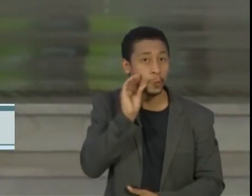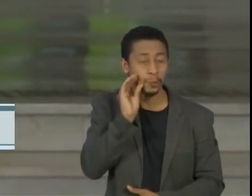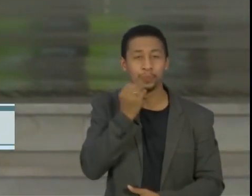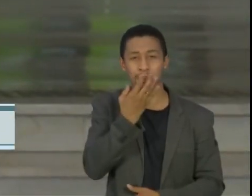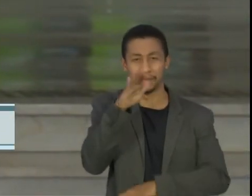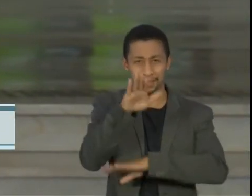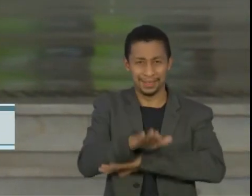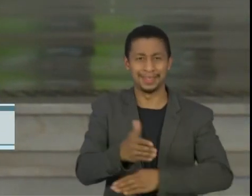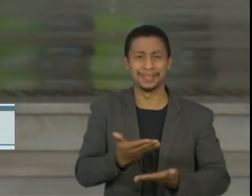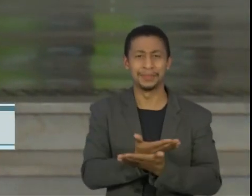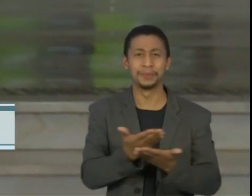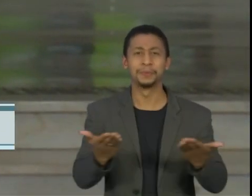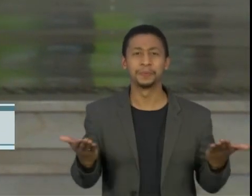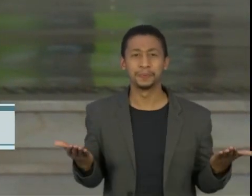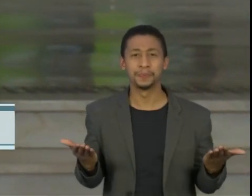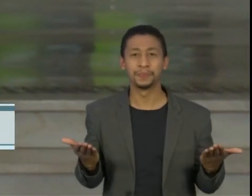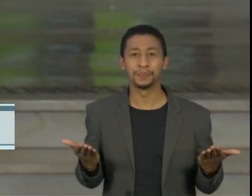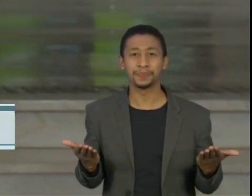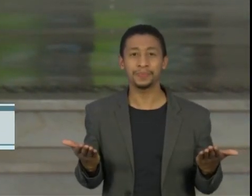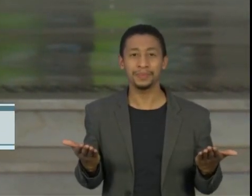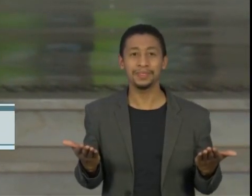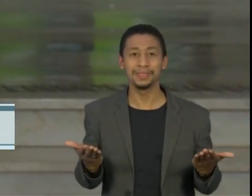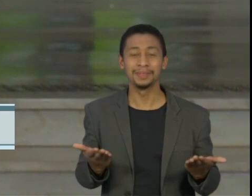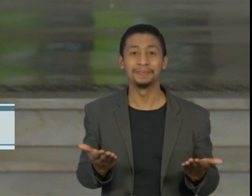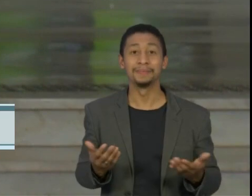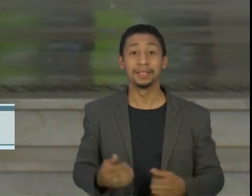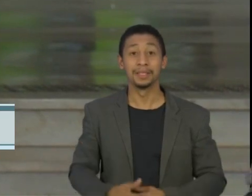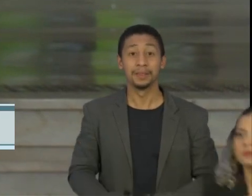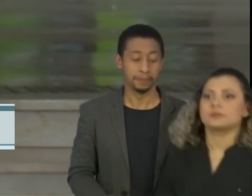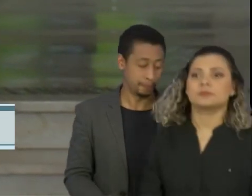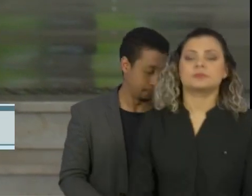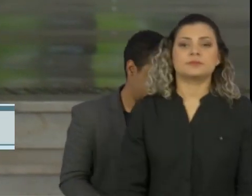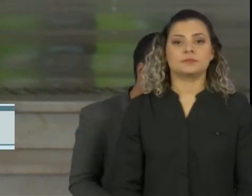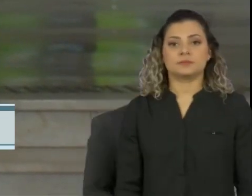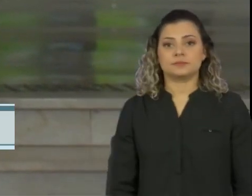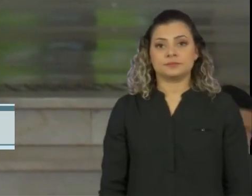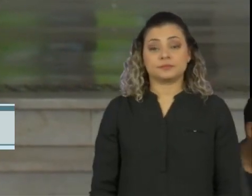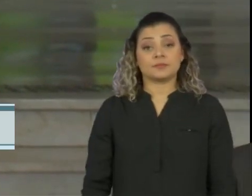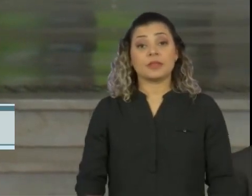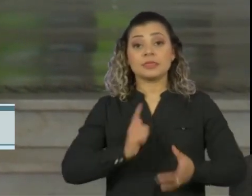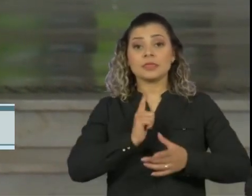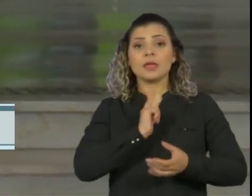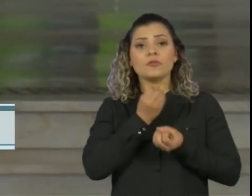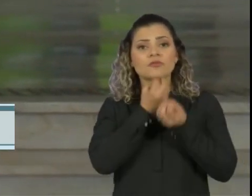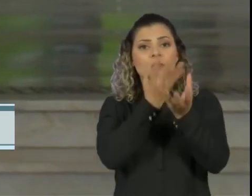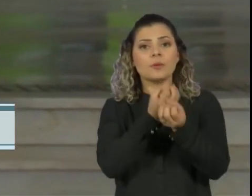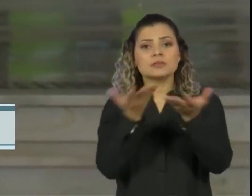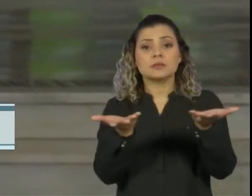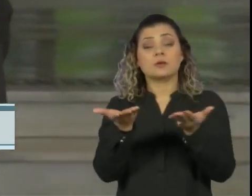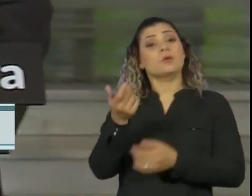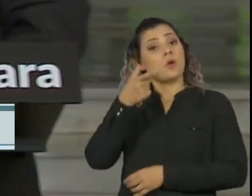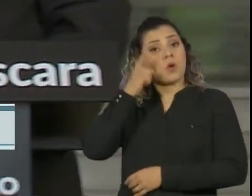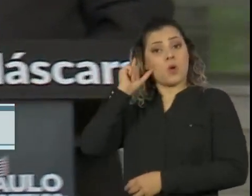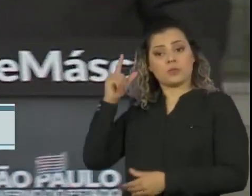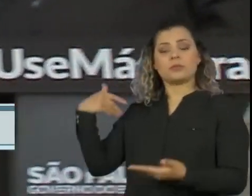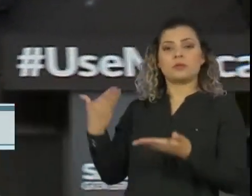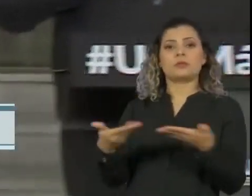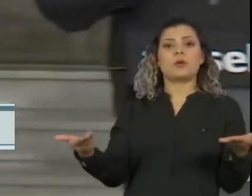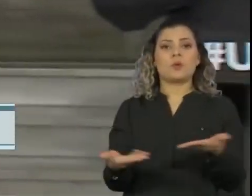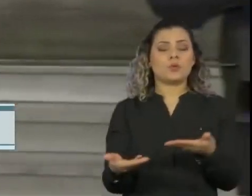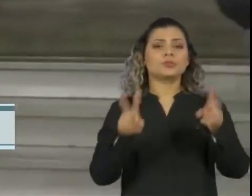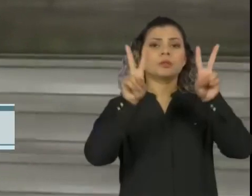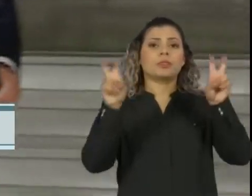todos. Nós temos aqui alguns dados novos. De ontem, os casos referentes ao Brasil,